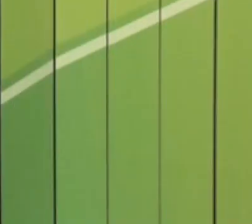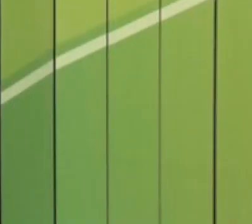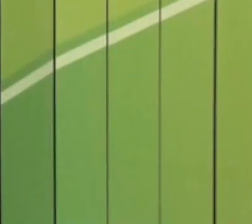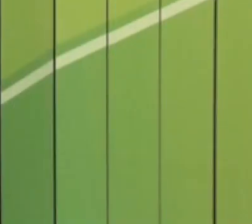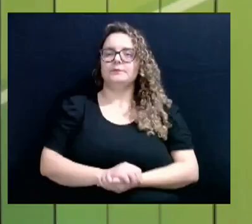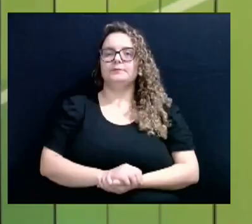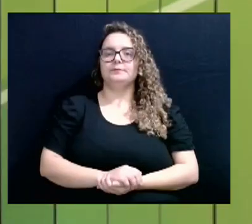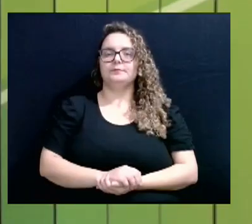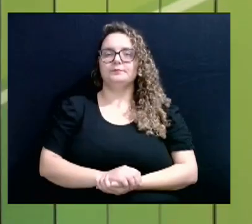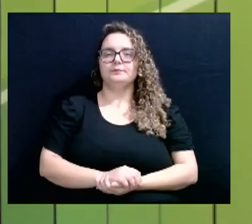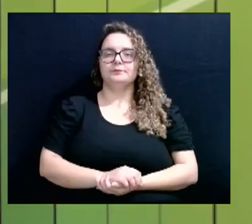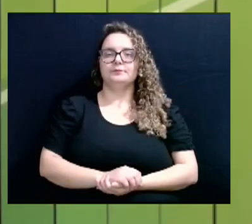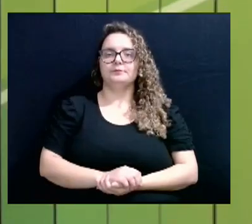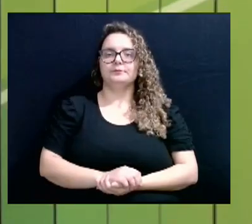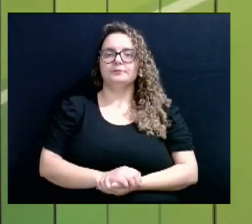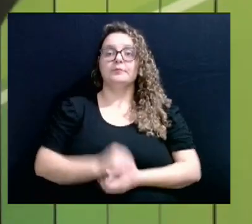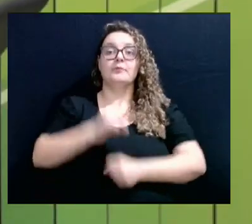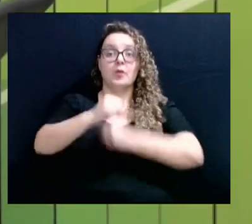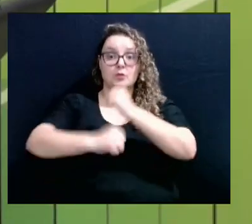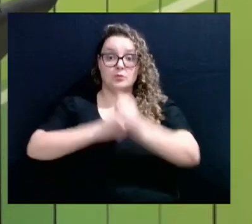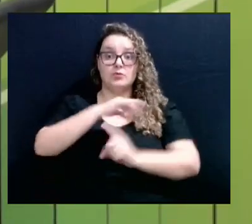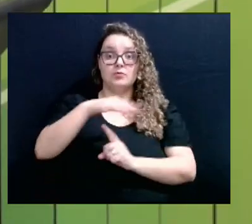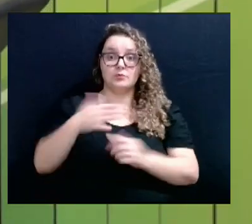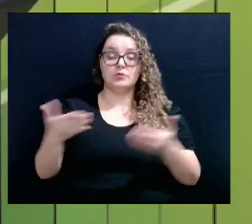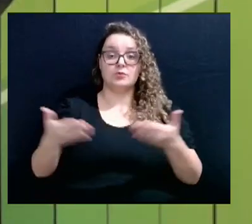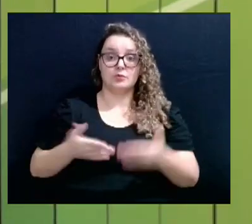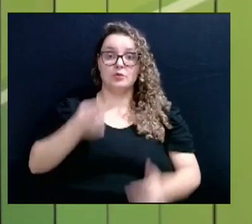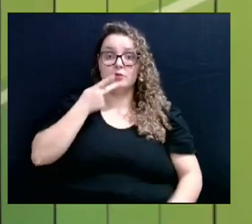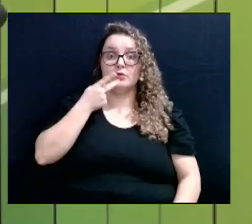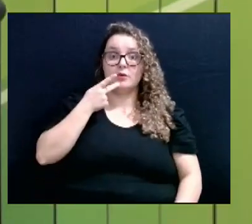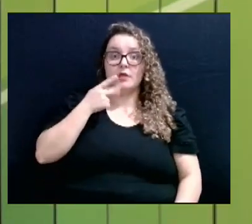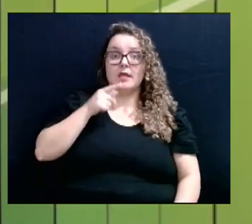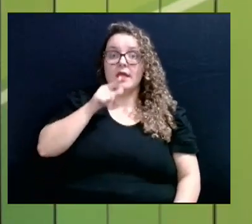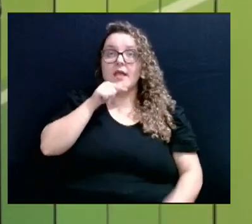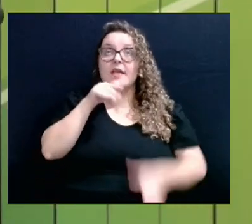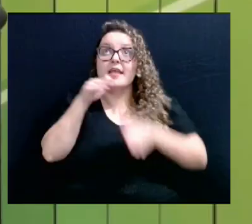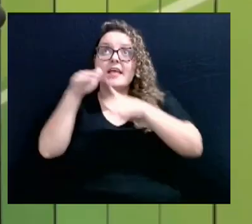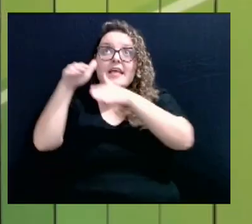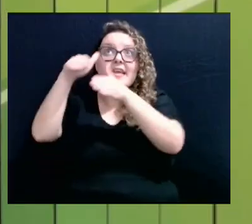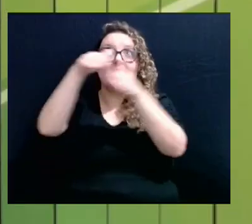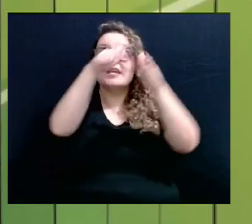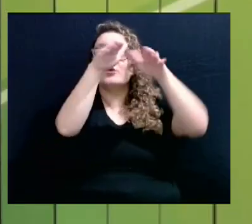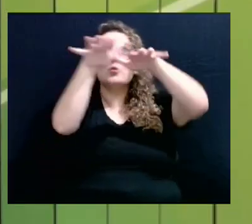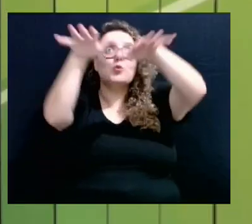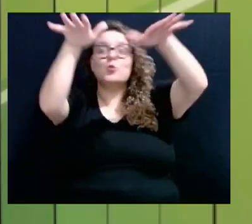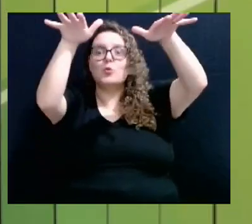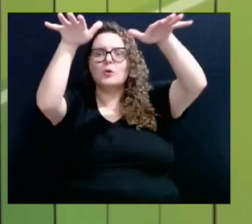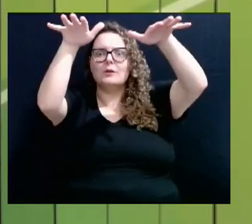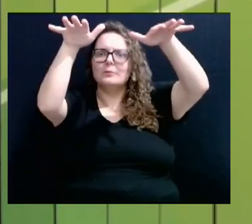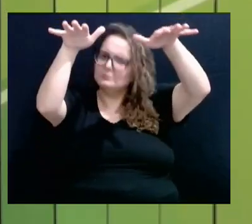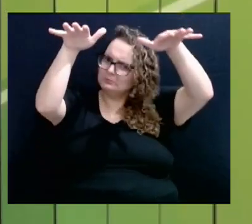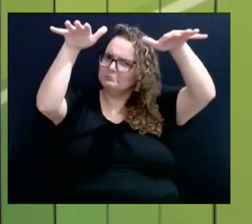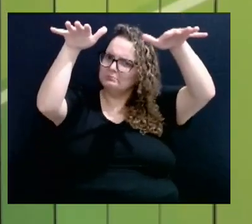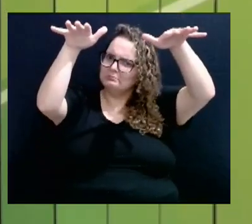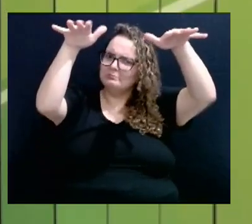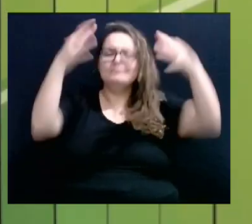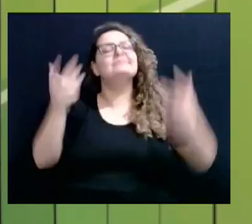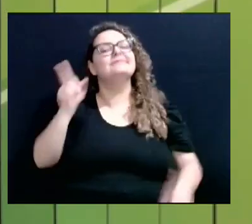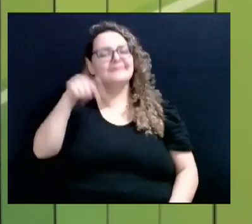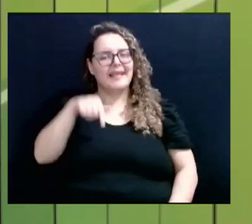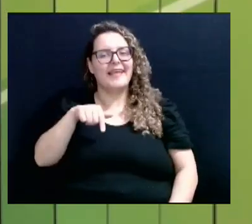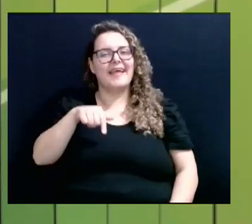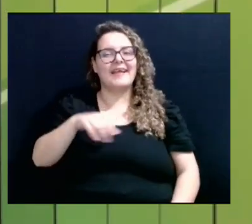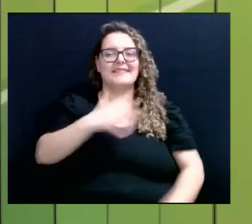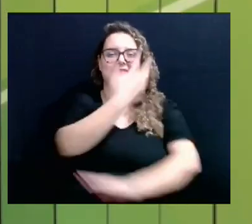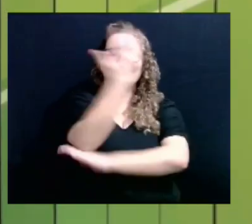No Giro Ambiental de hoje vamos falar sobre os rios voadores, o mecanismo do regime de chuvas proveniente da floresta amazônica,